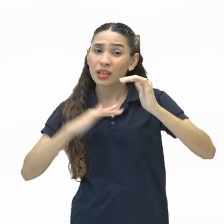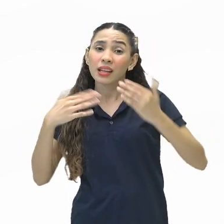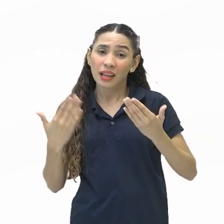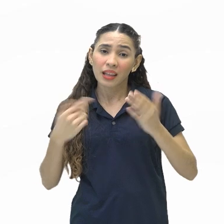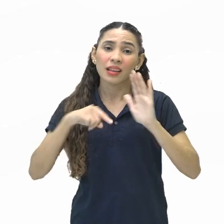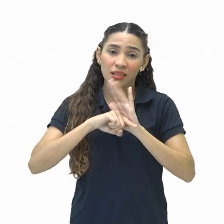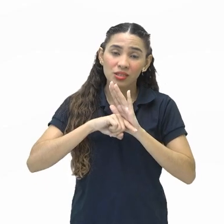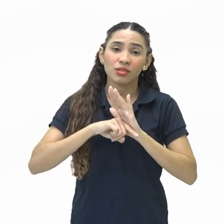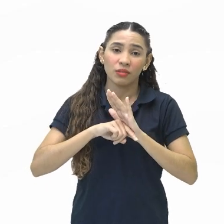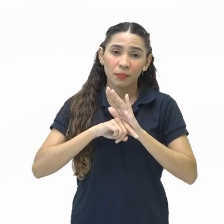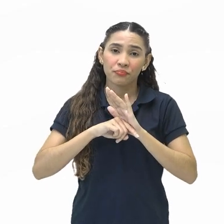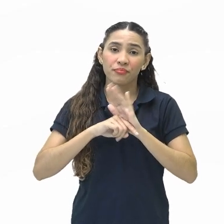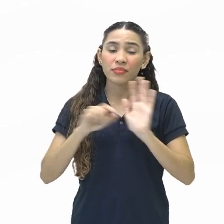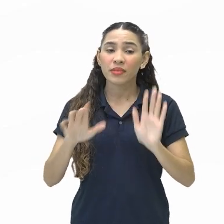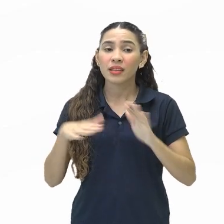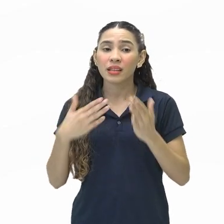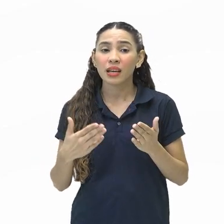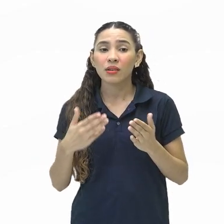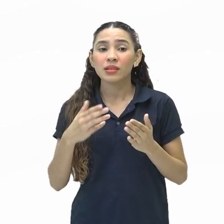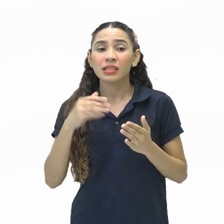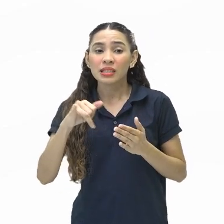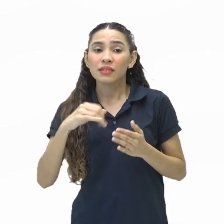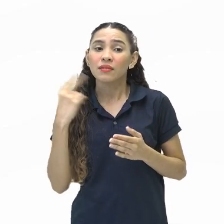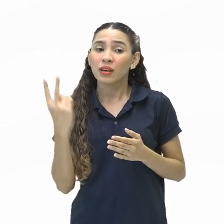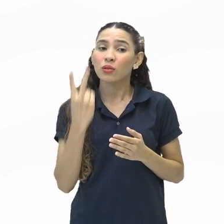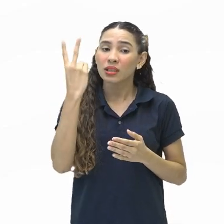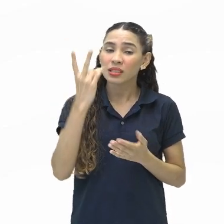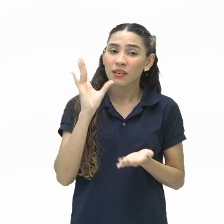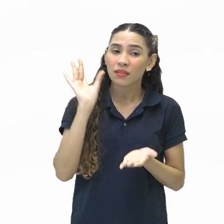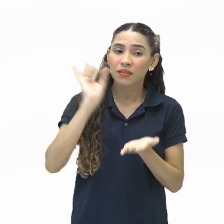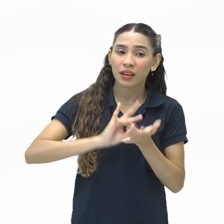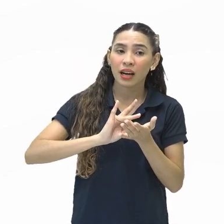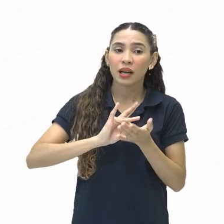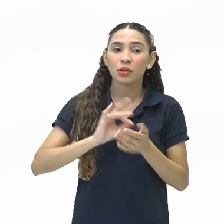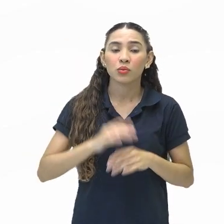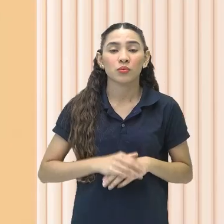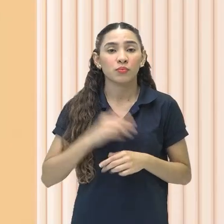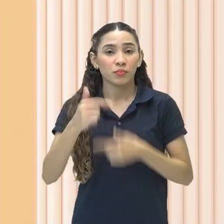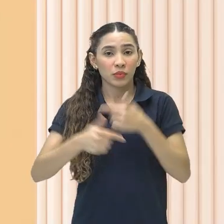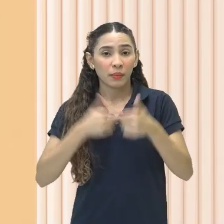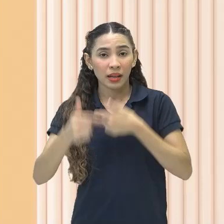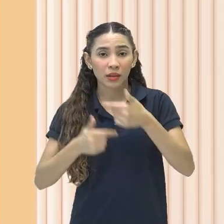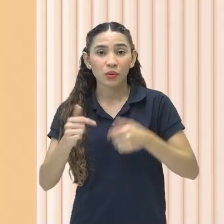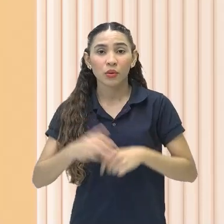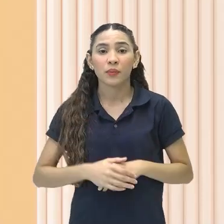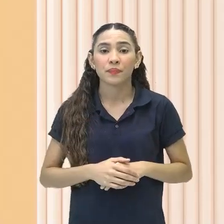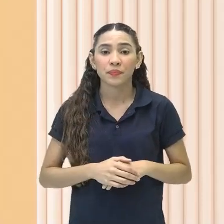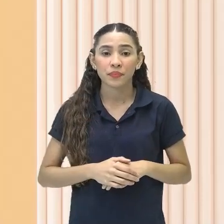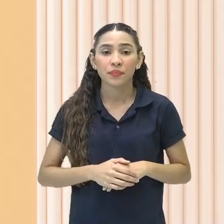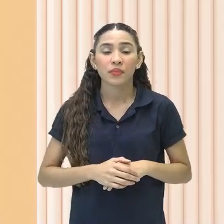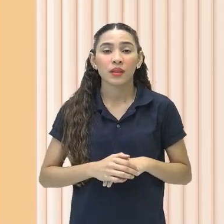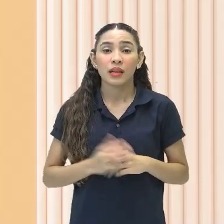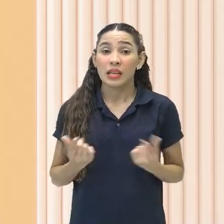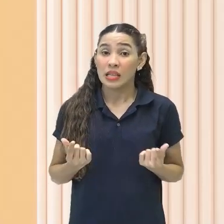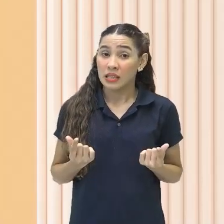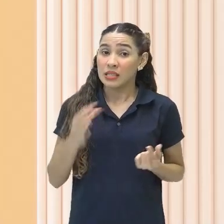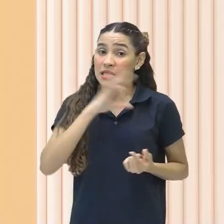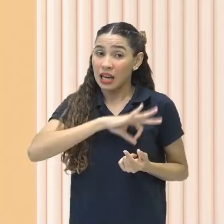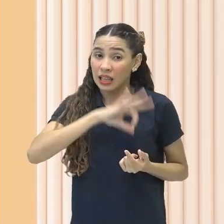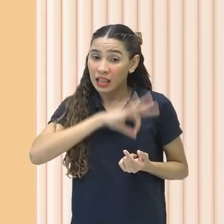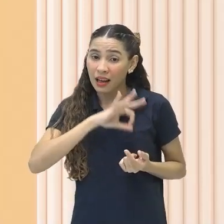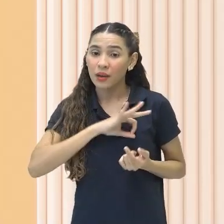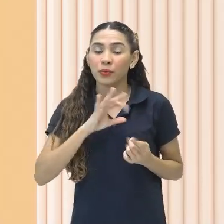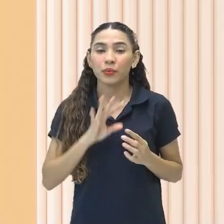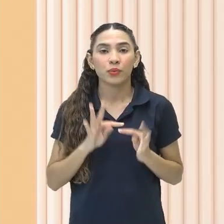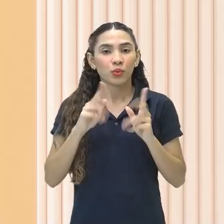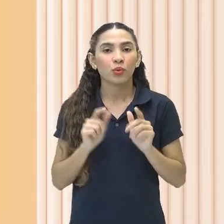negativa, né? Então, se ela realmente valoriza o trabalhador com salários, com